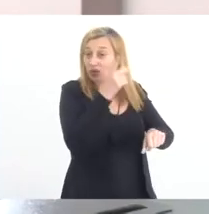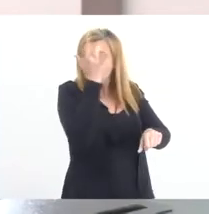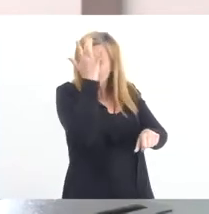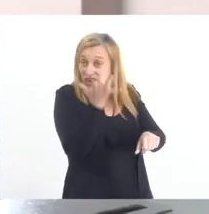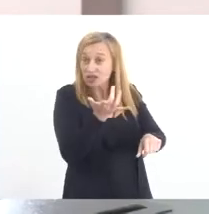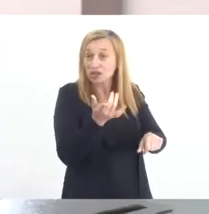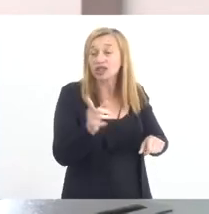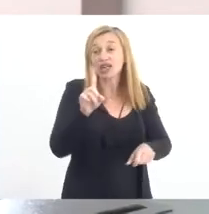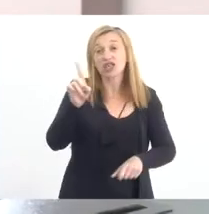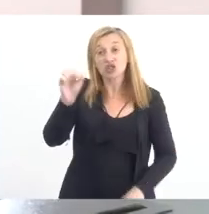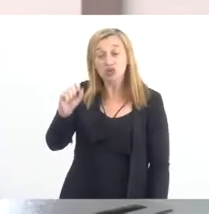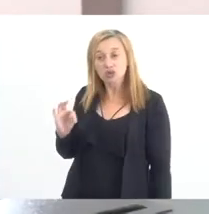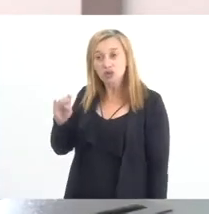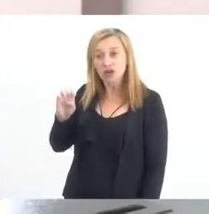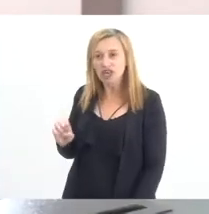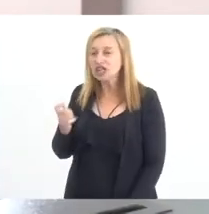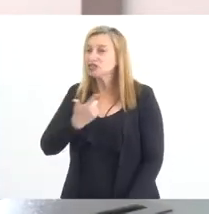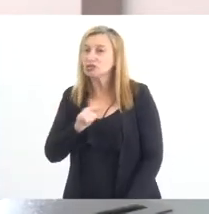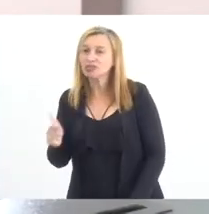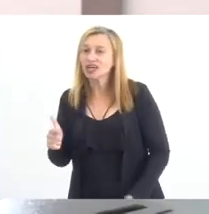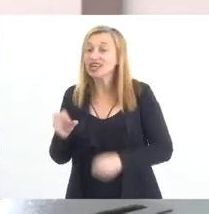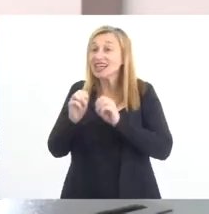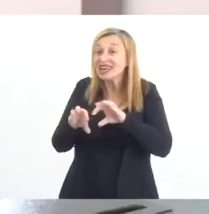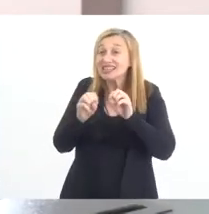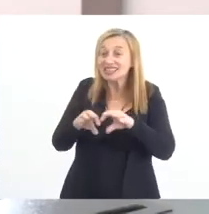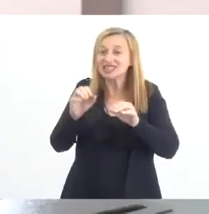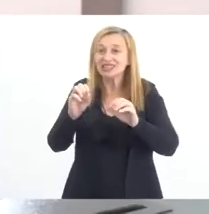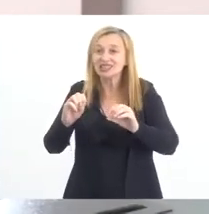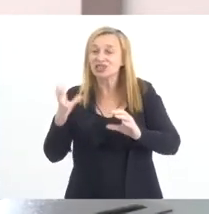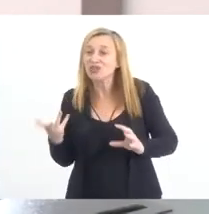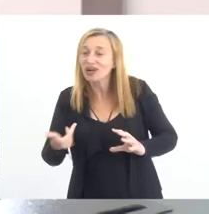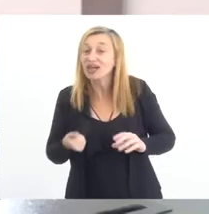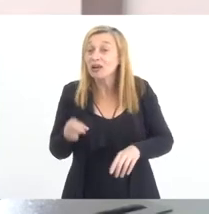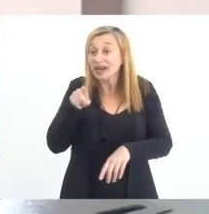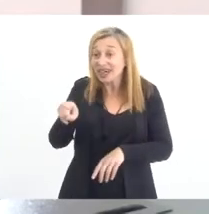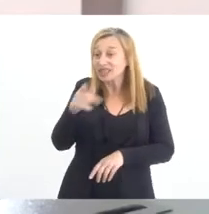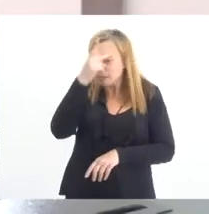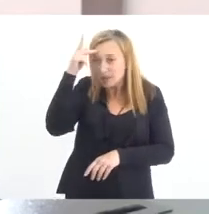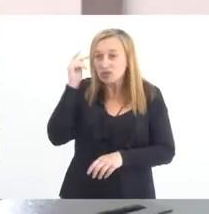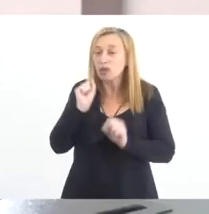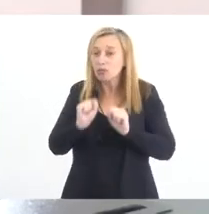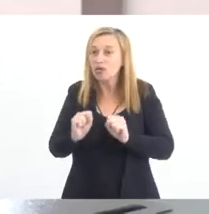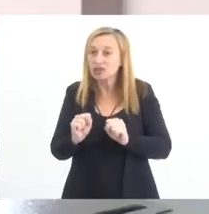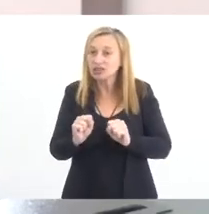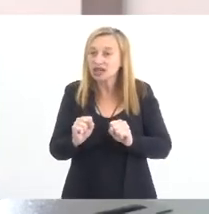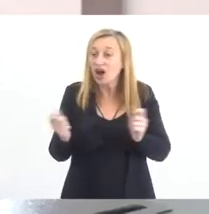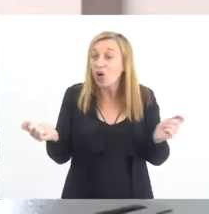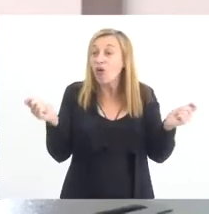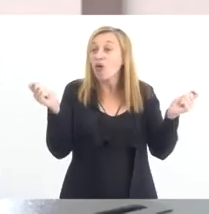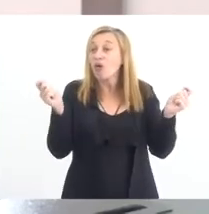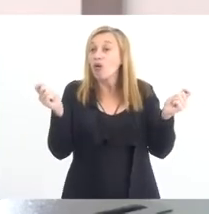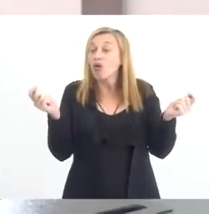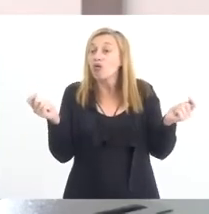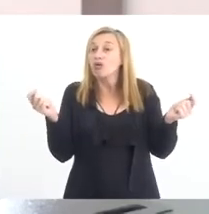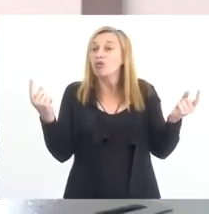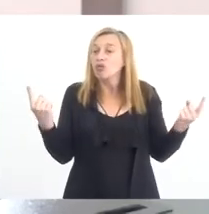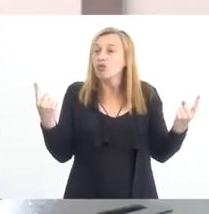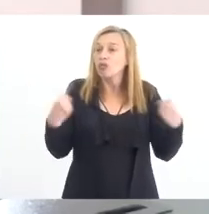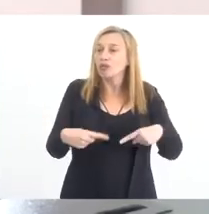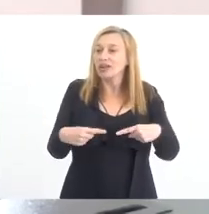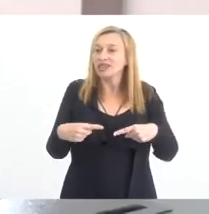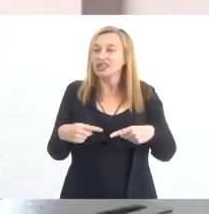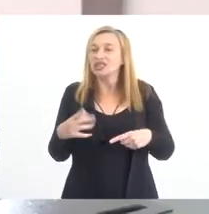Oeste não tem um ensino de qualidade para que essas pessoas possam estar ali competindo com